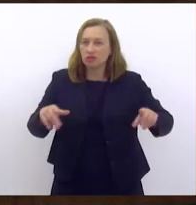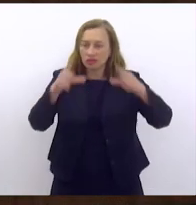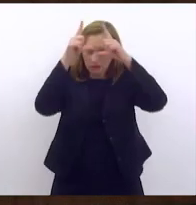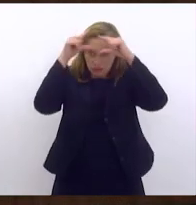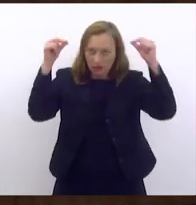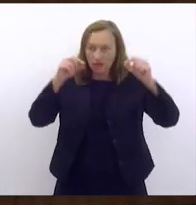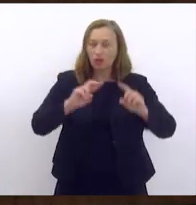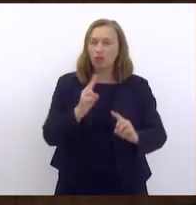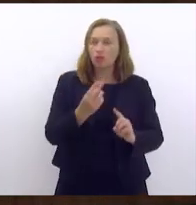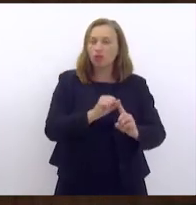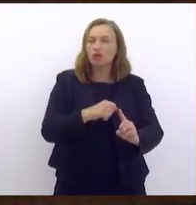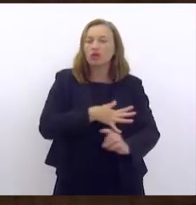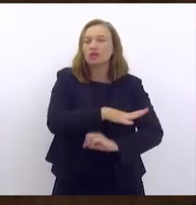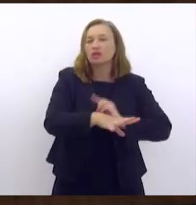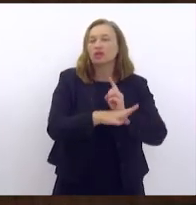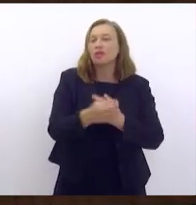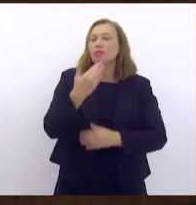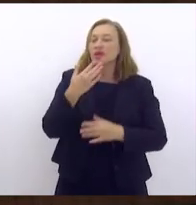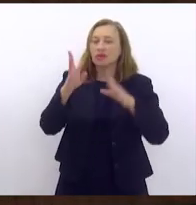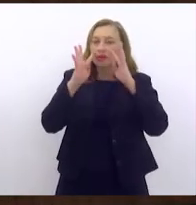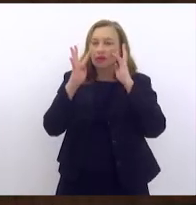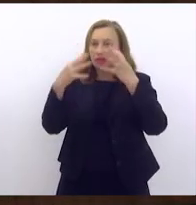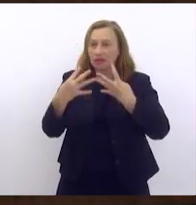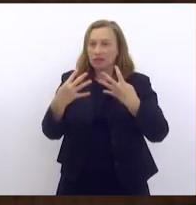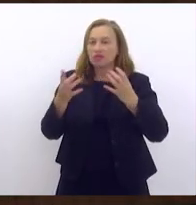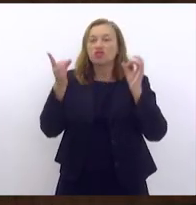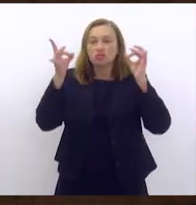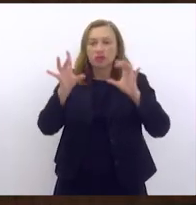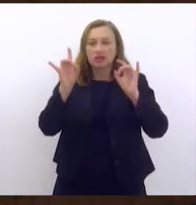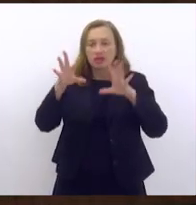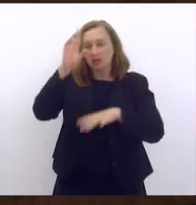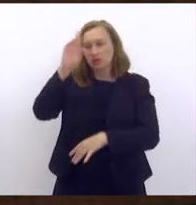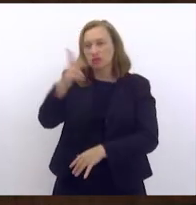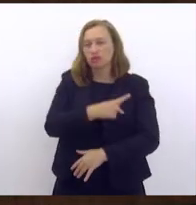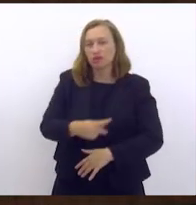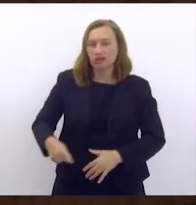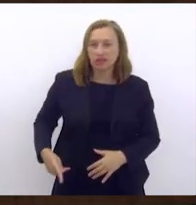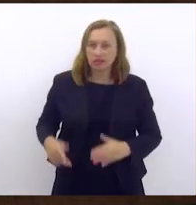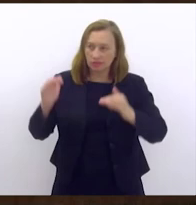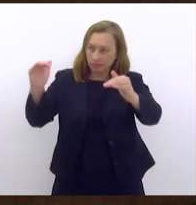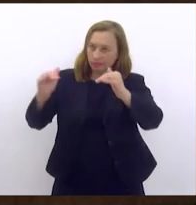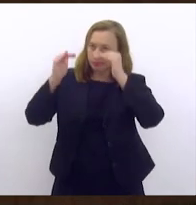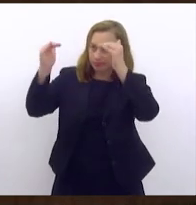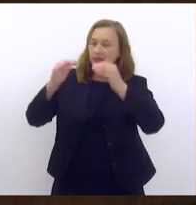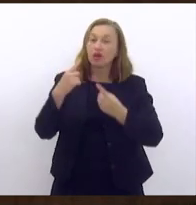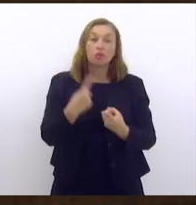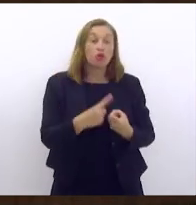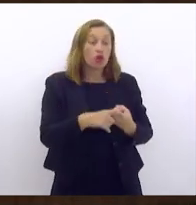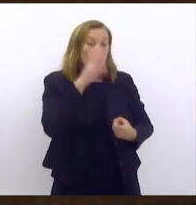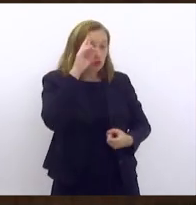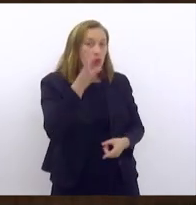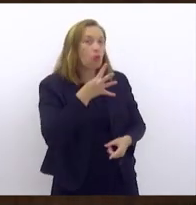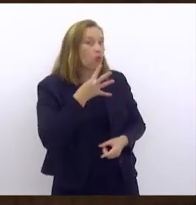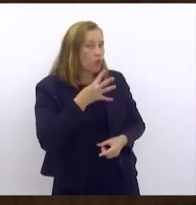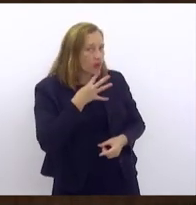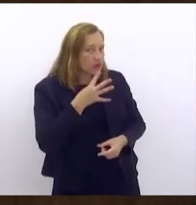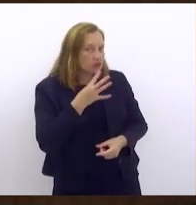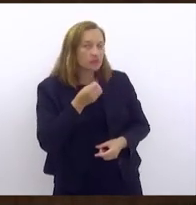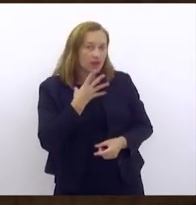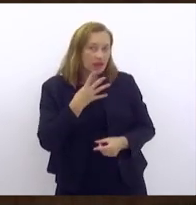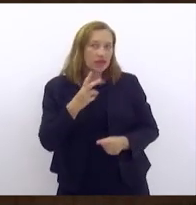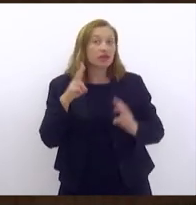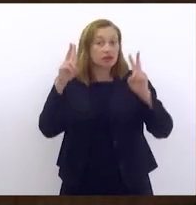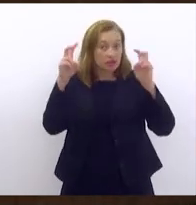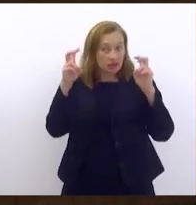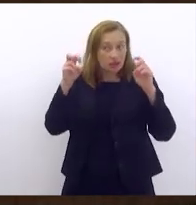social. E aí, pedindo uma atenção especial de Vossa Excelência, presidente, porque o senhor conhece bem esse caso.